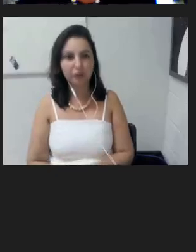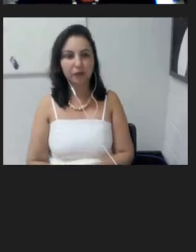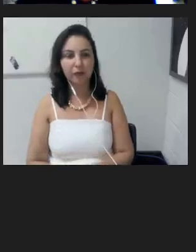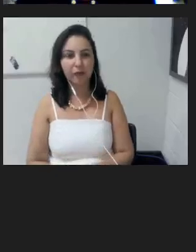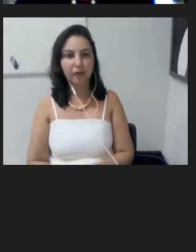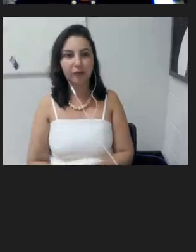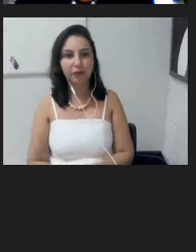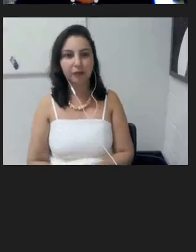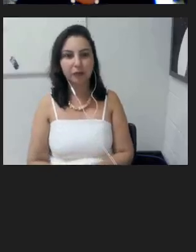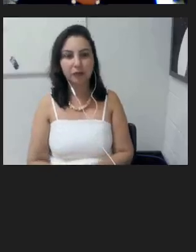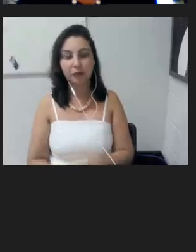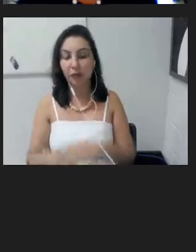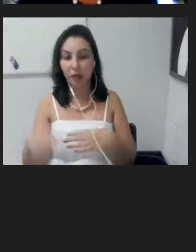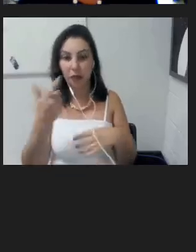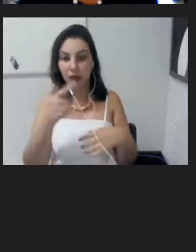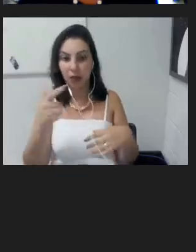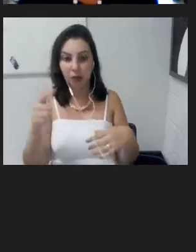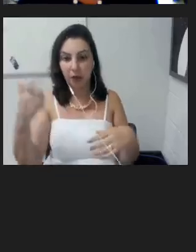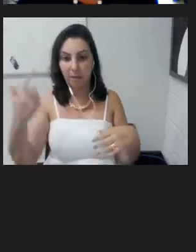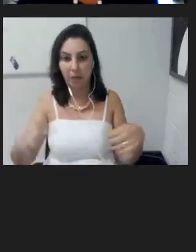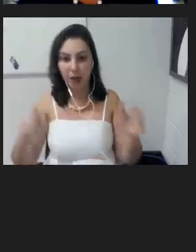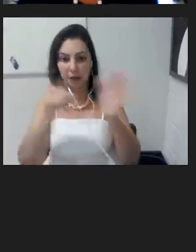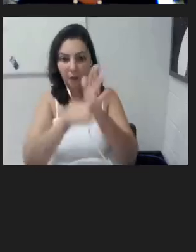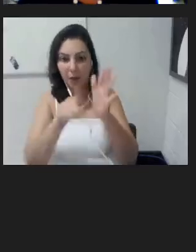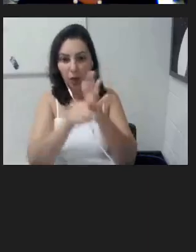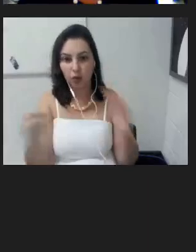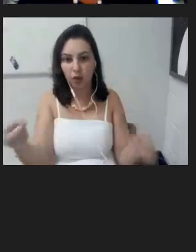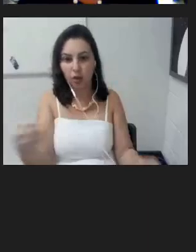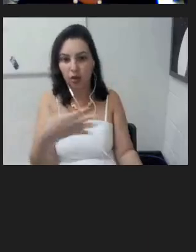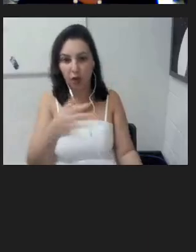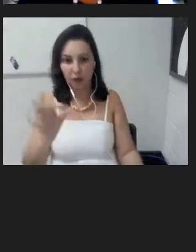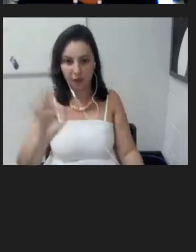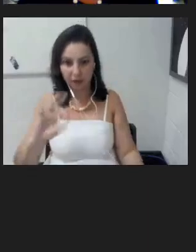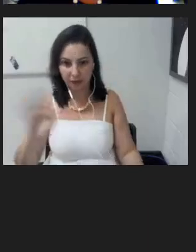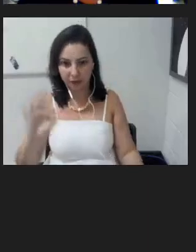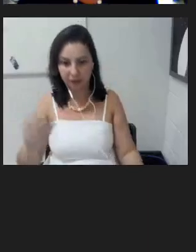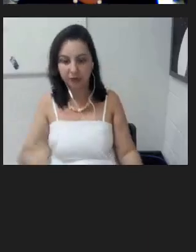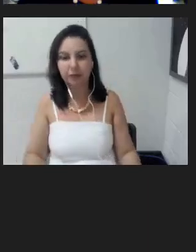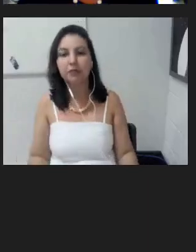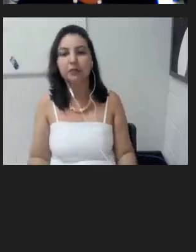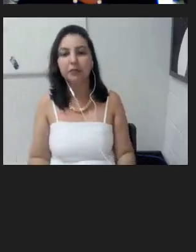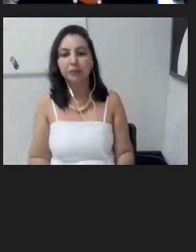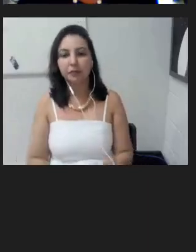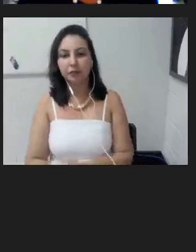Por enquanto, não chegou nenhuma nova pergunta.